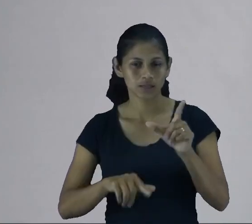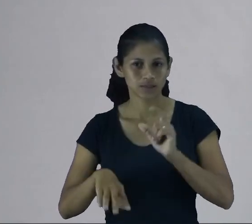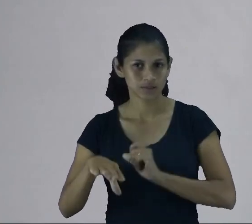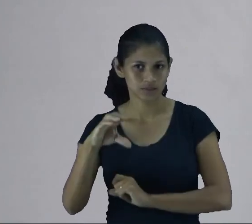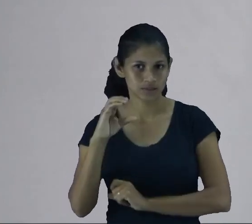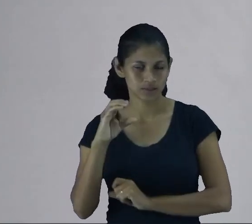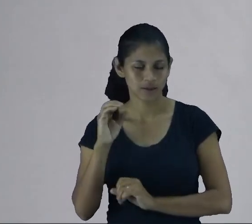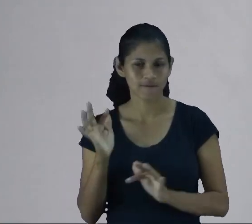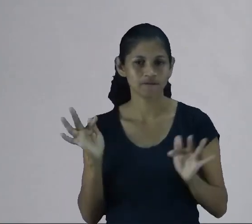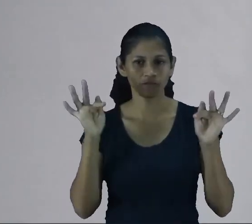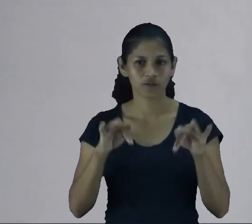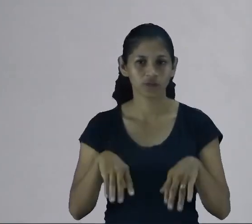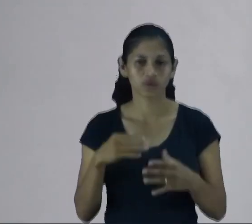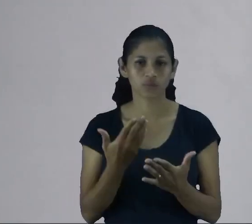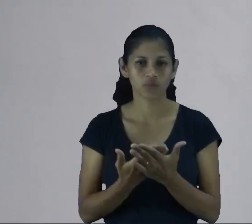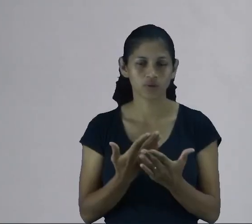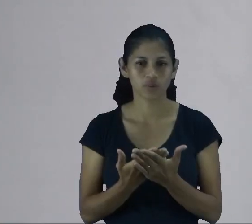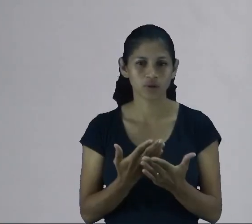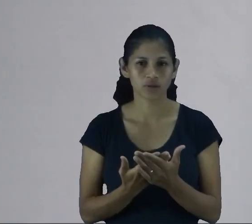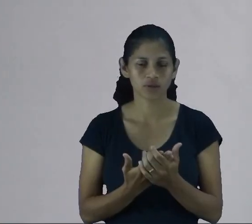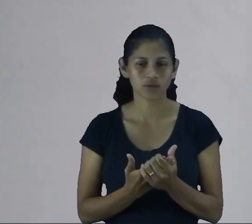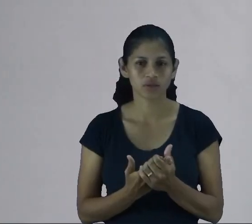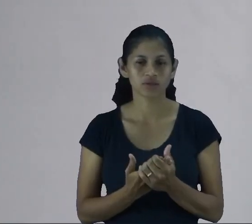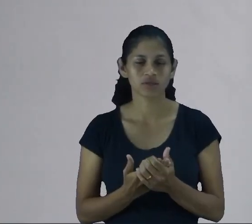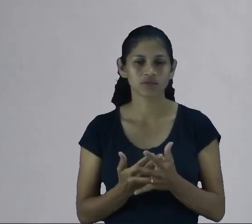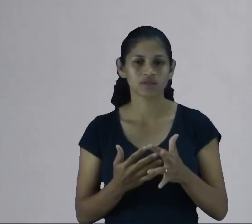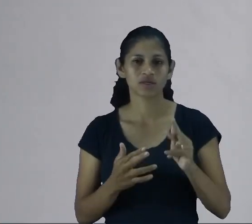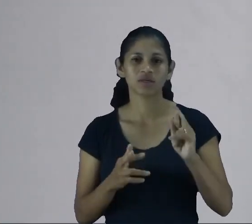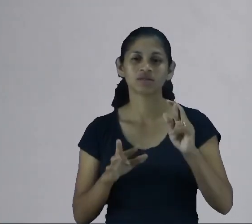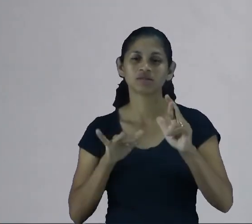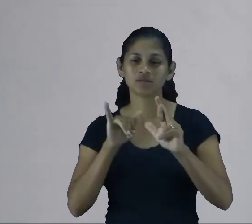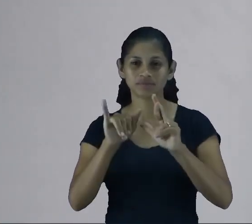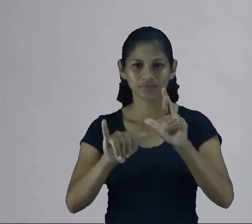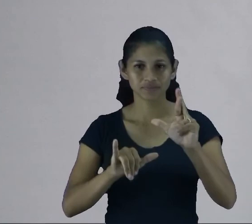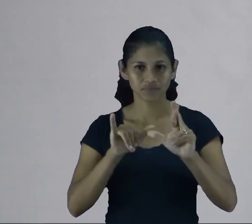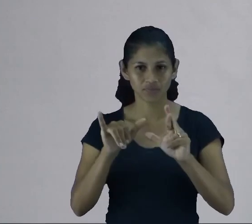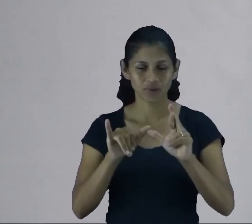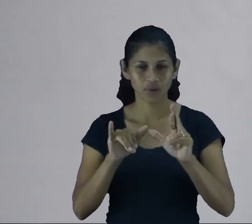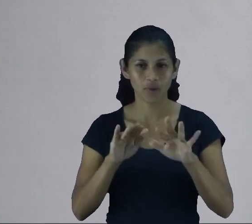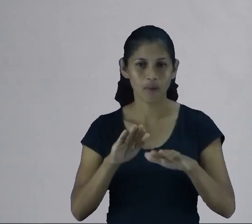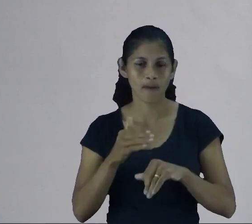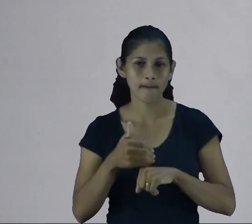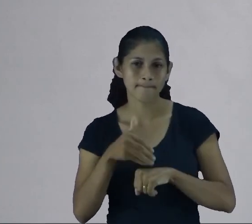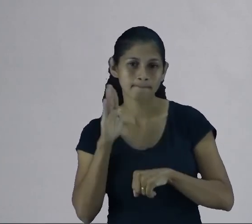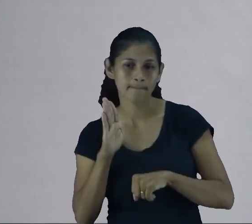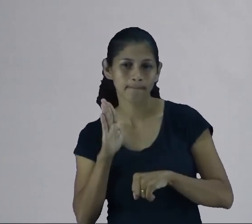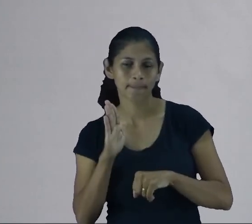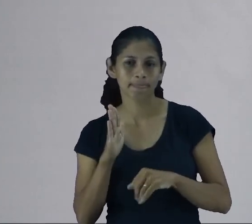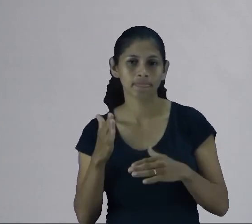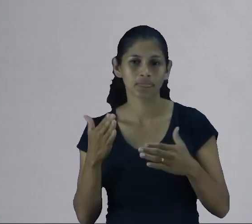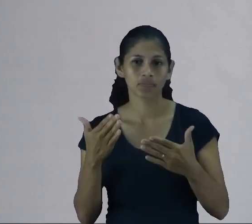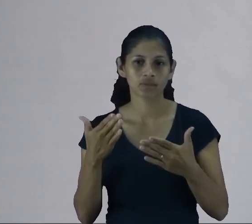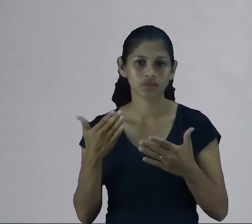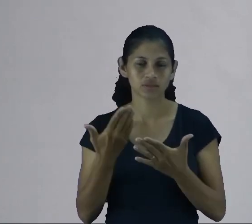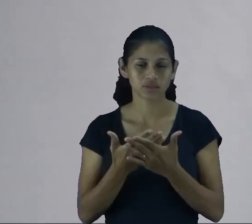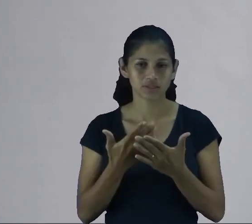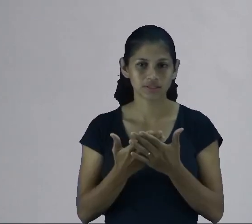Então, nós estamos terminando aqui mais uma aula de reações. Para mais aulas e mais informações, entre